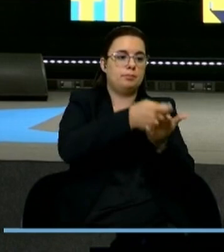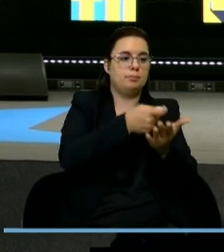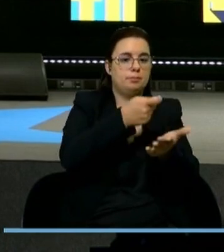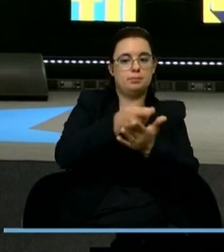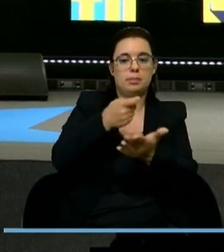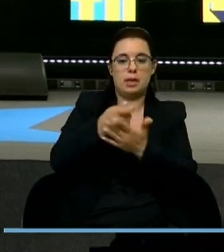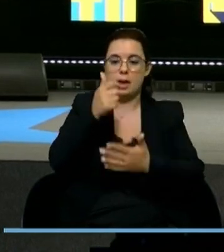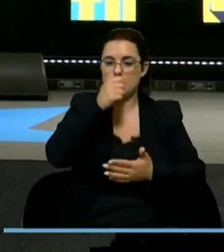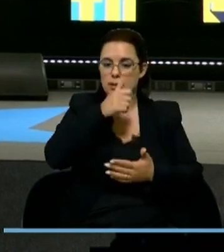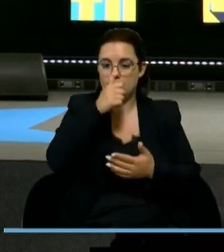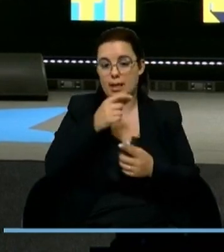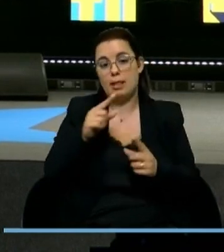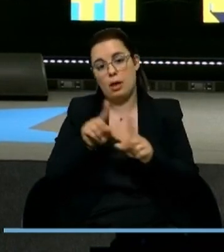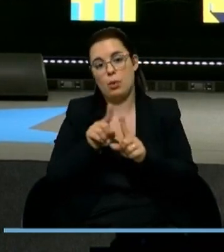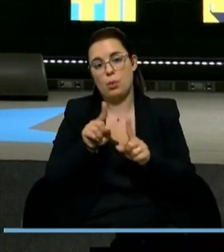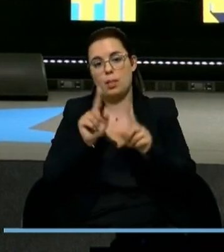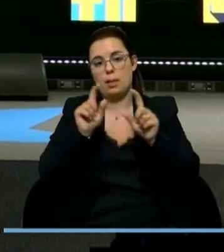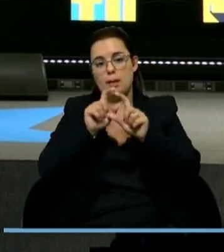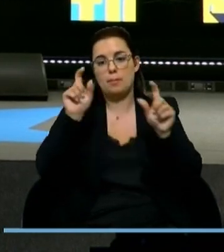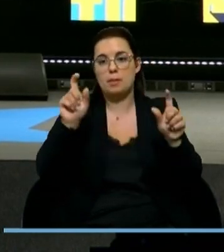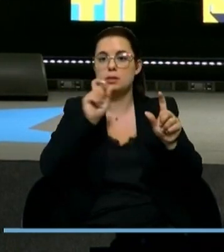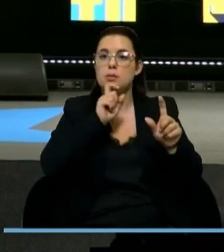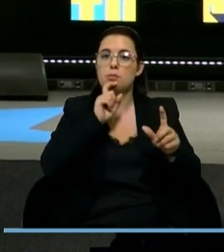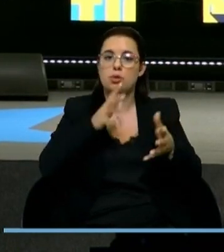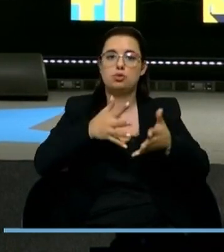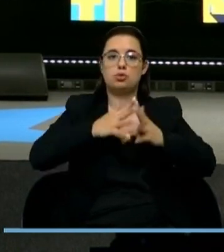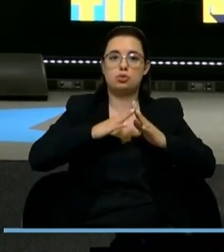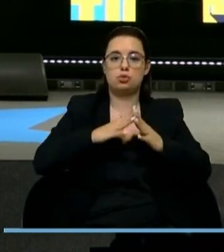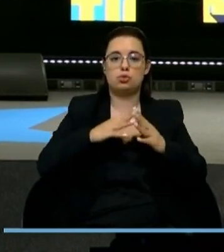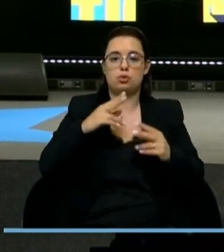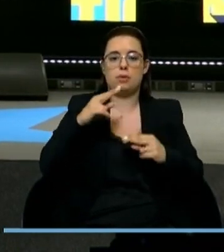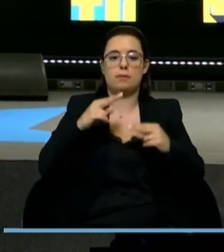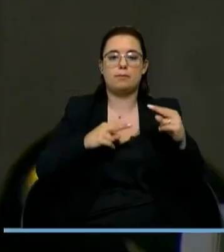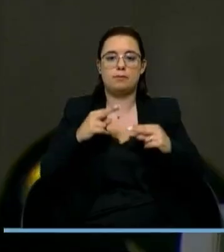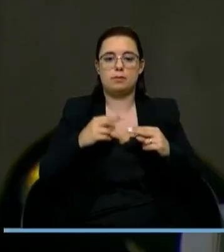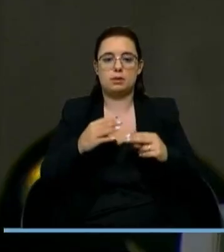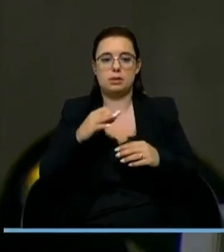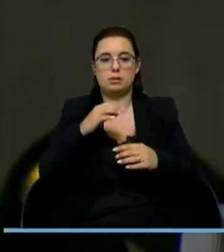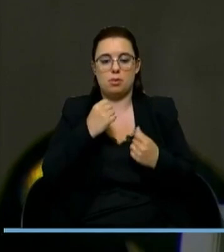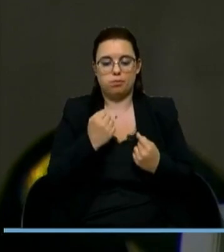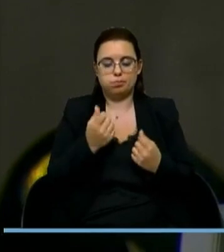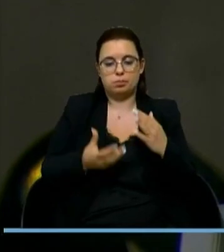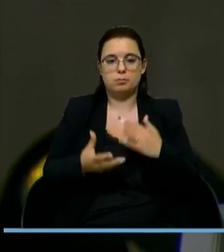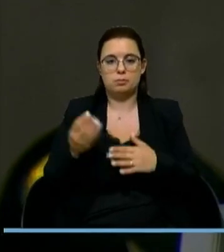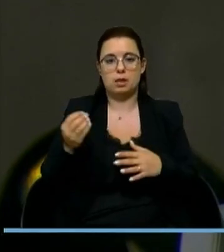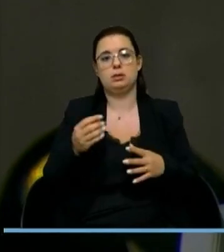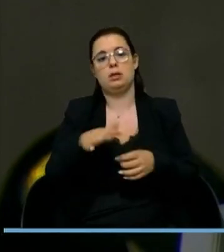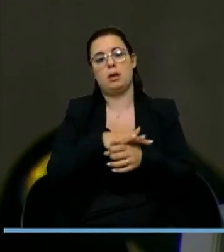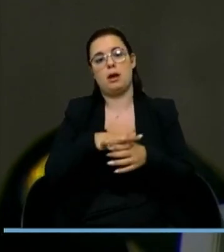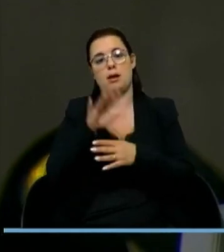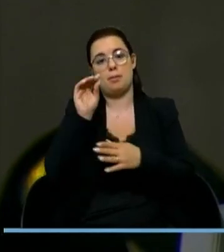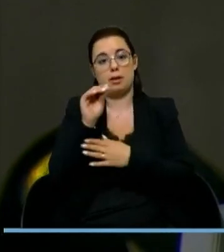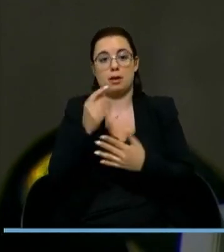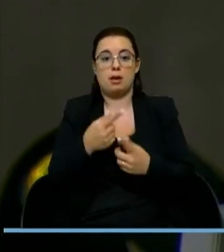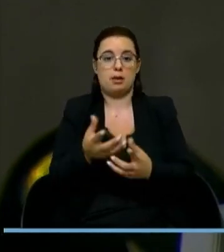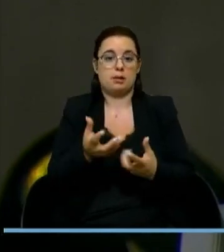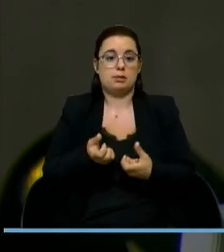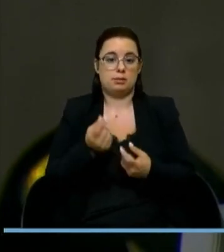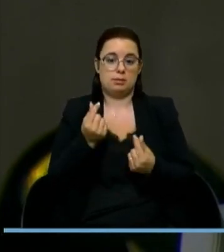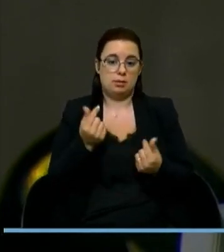da sua atividade são também empresas que possam ter uma estrutura de financiamento mais robusta e o próprio setor bancário também beneficia com